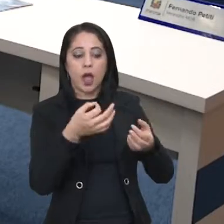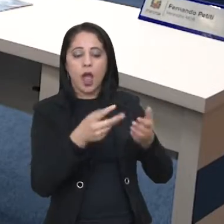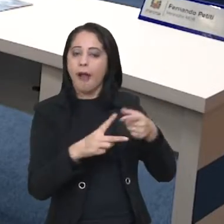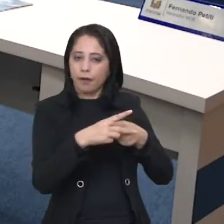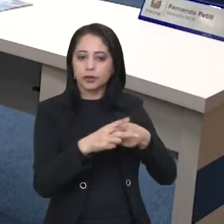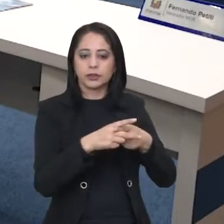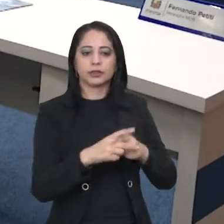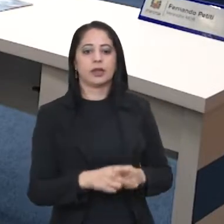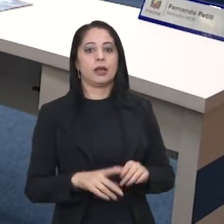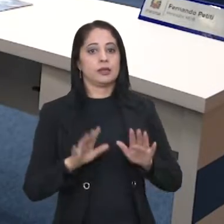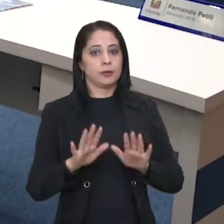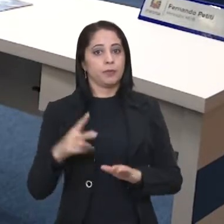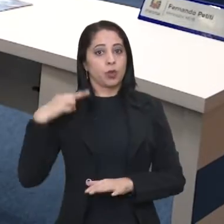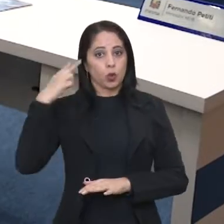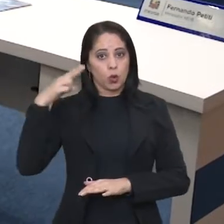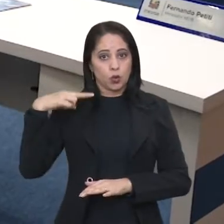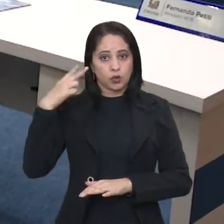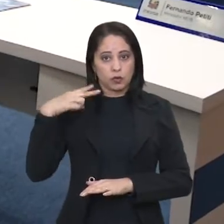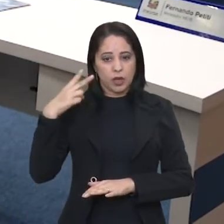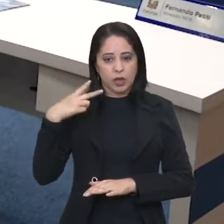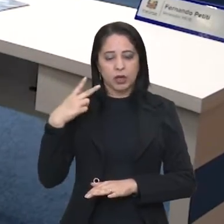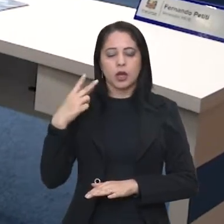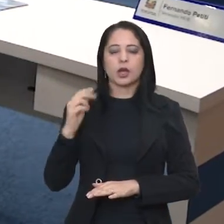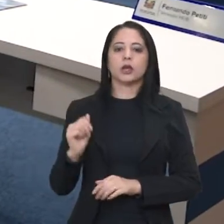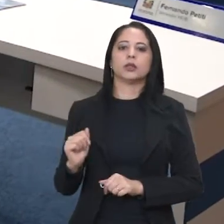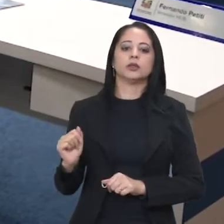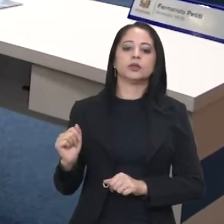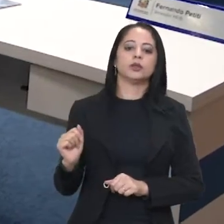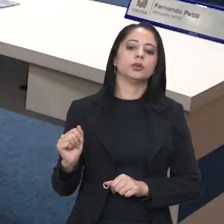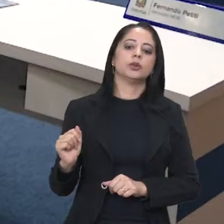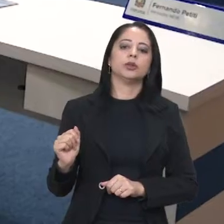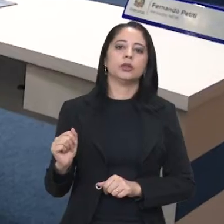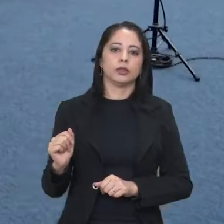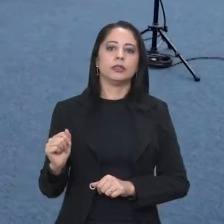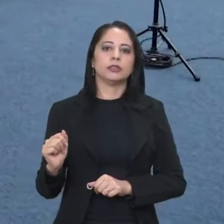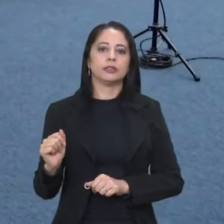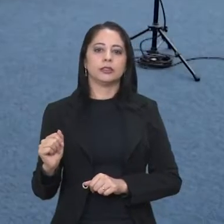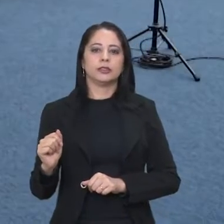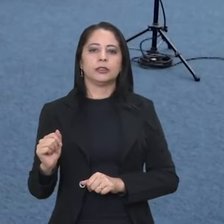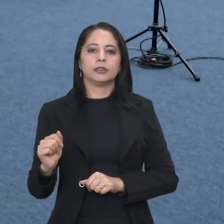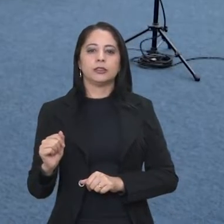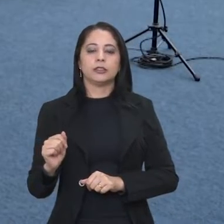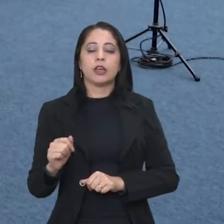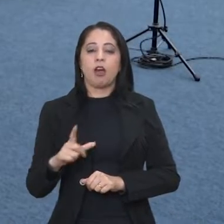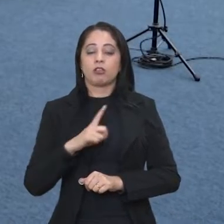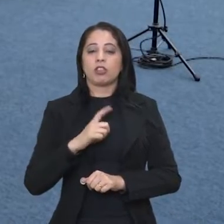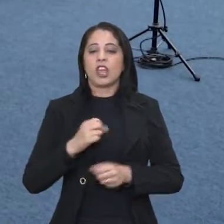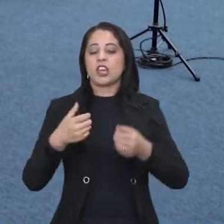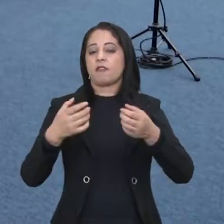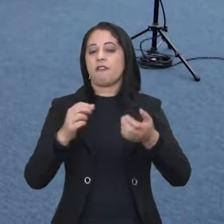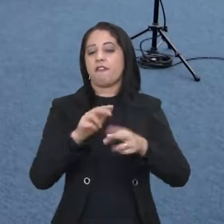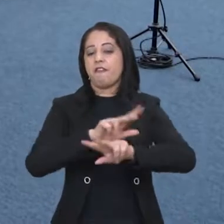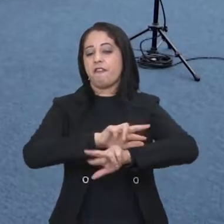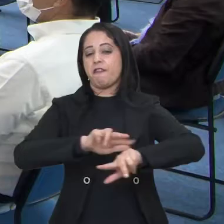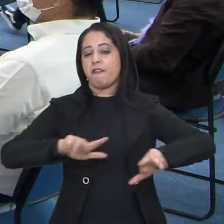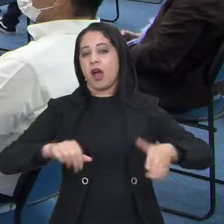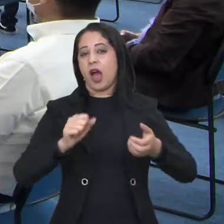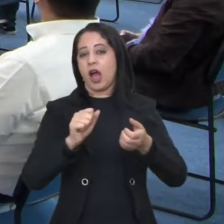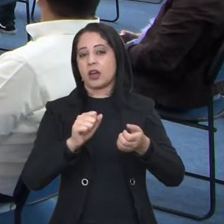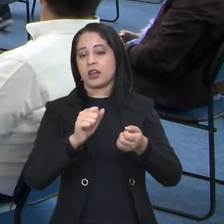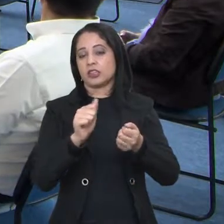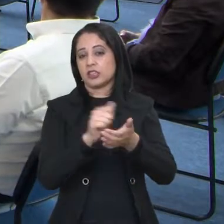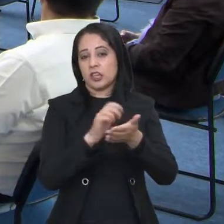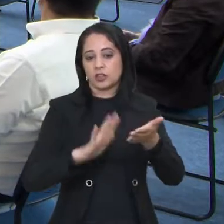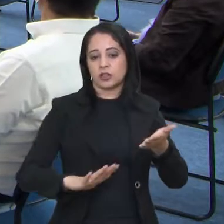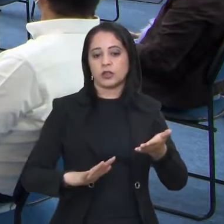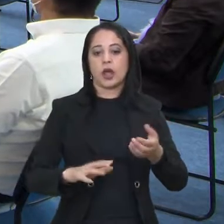Vale lembrar que o trabalho dos vereadores, que culminou na aprovação da lei, foi marcada por uma série de atividades,